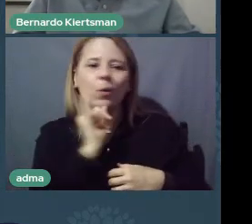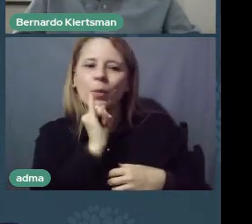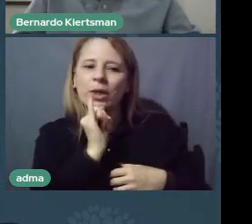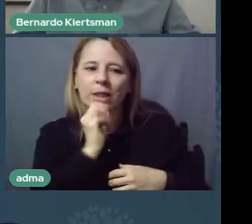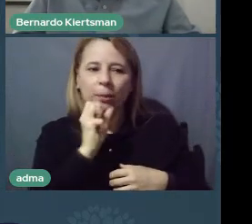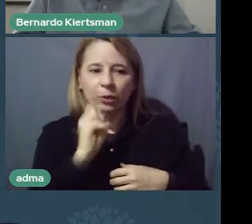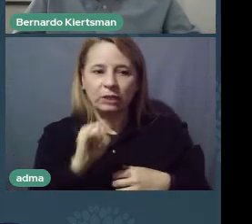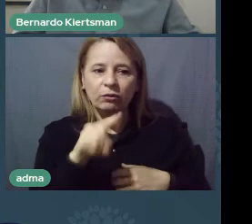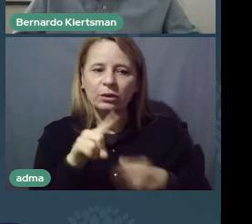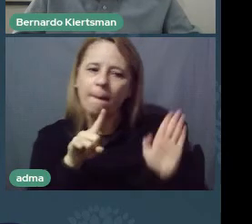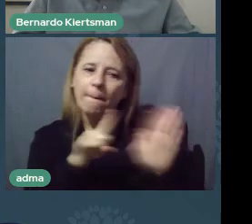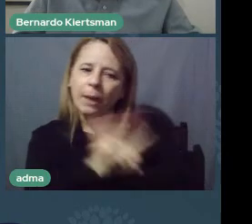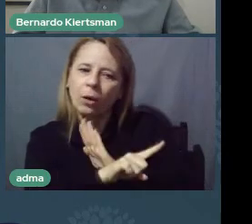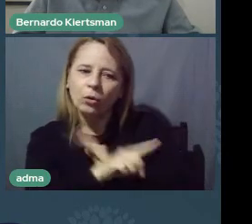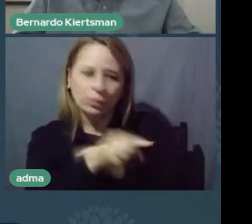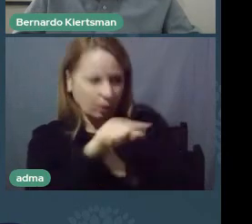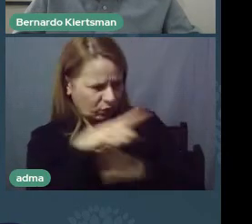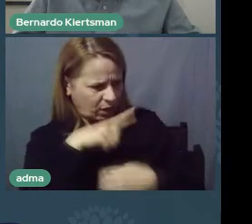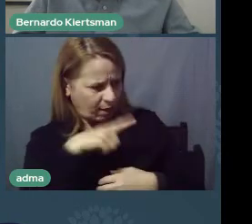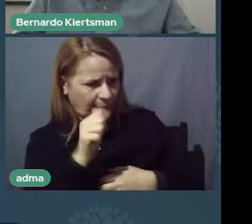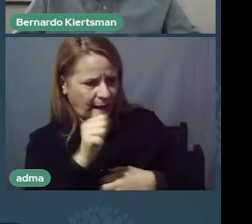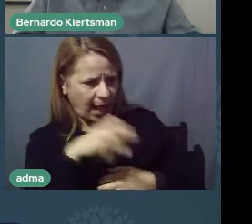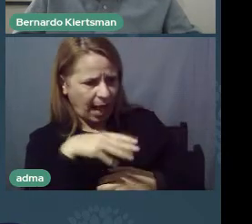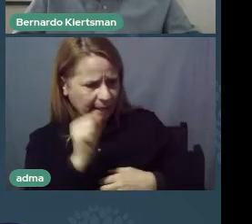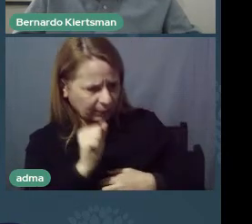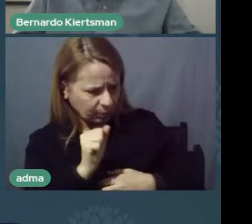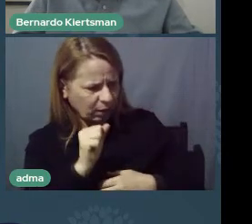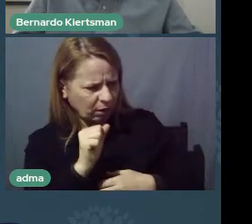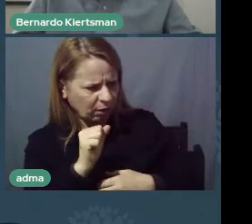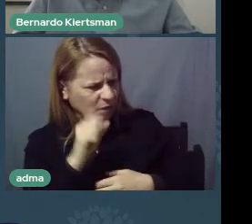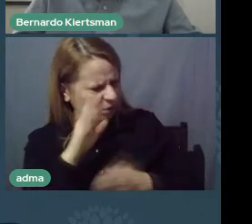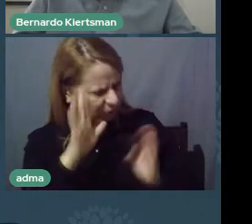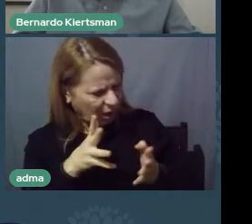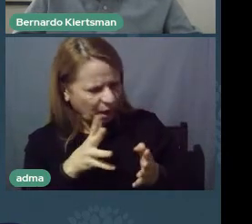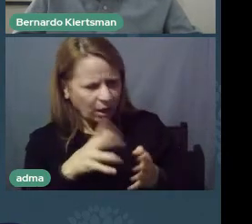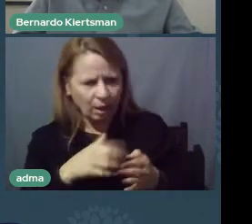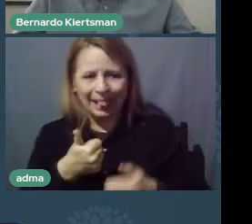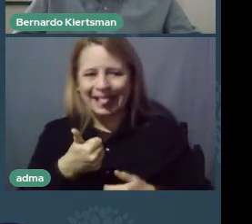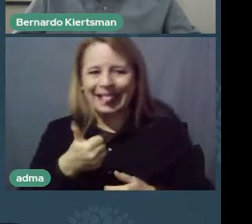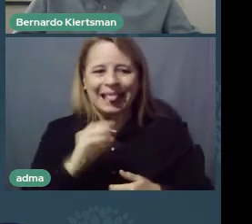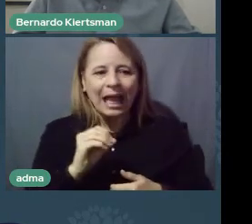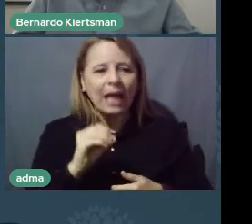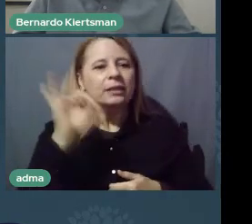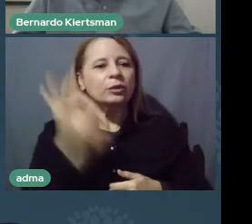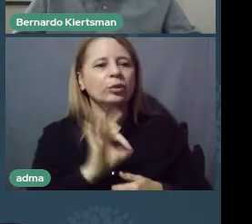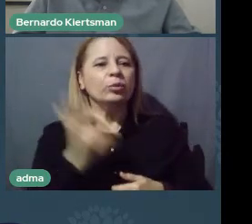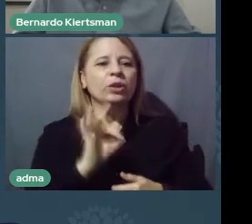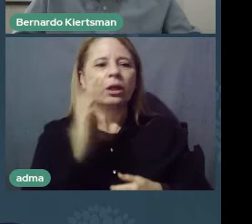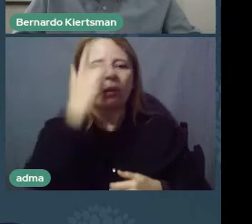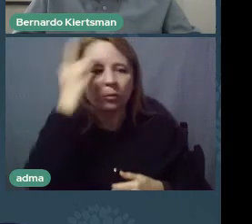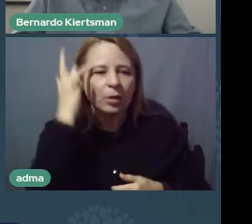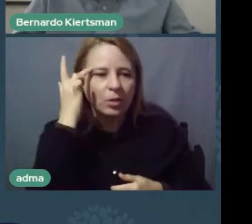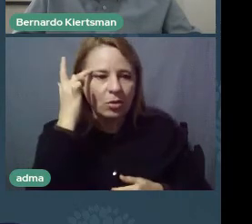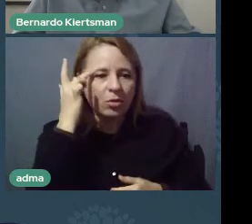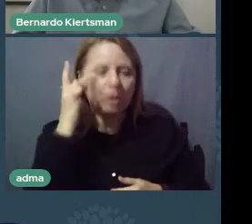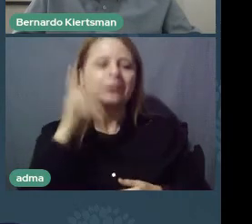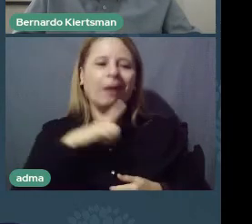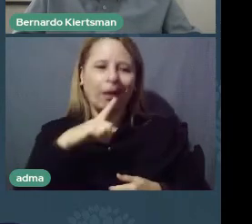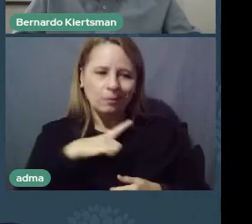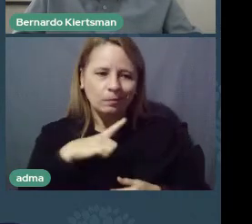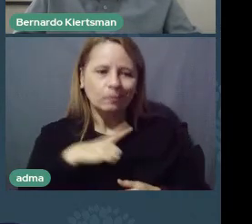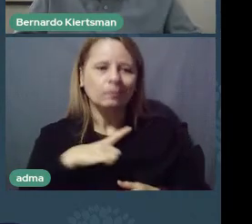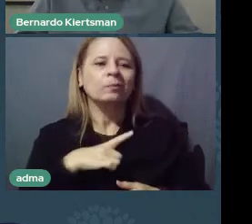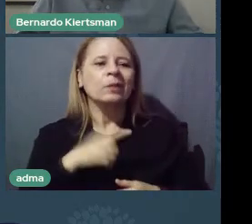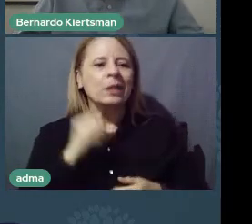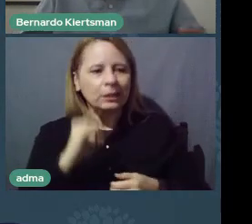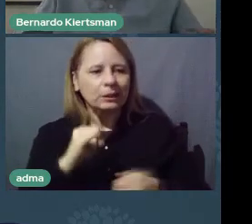você pergunta se você tem asma, diagnóstico de asma, 10% das crianças lá apresentam asma. E se